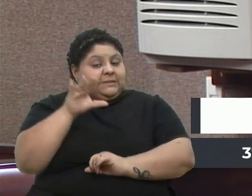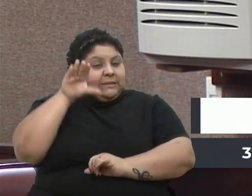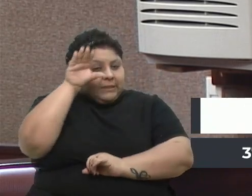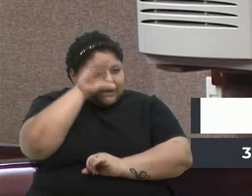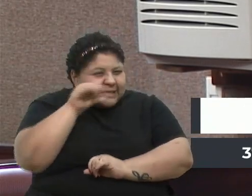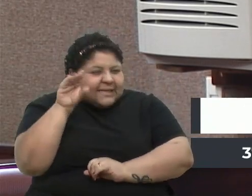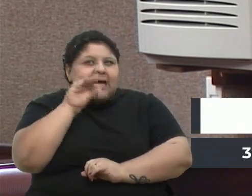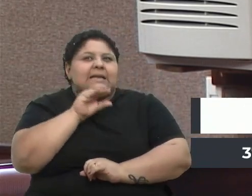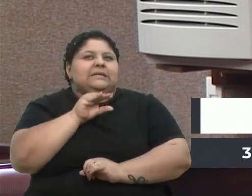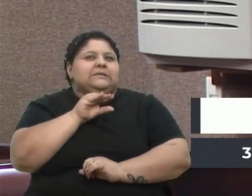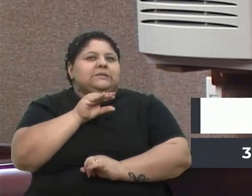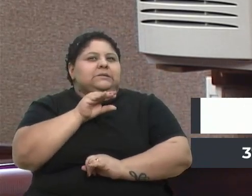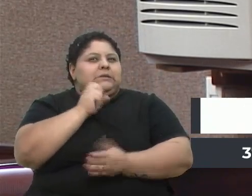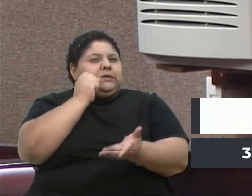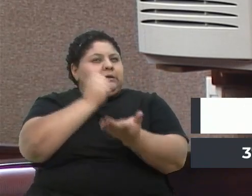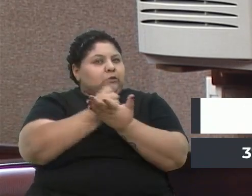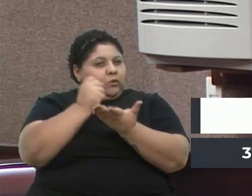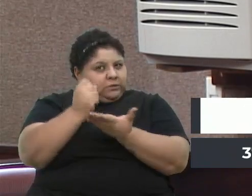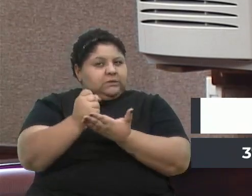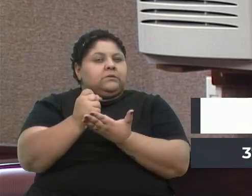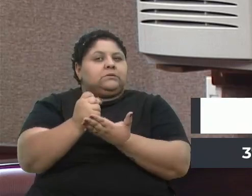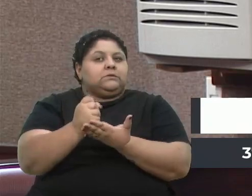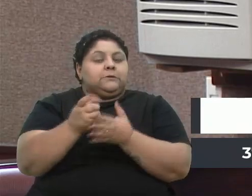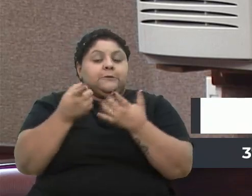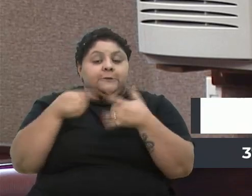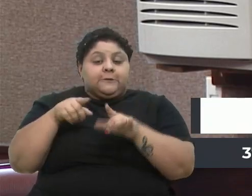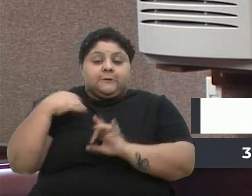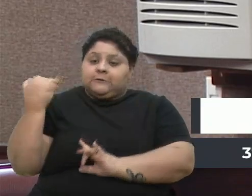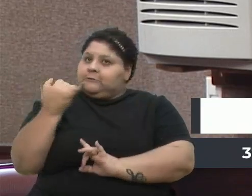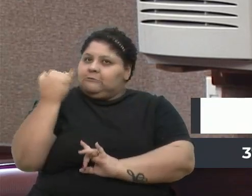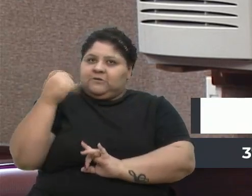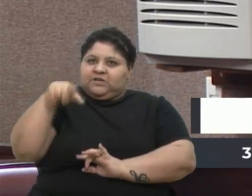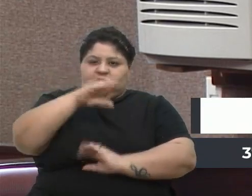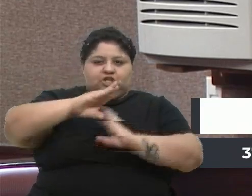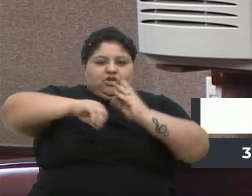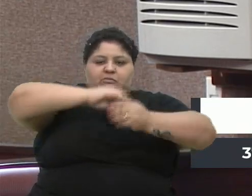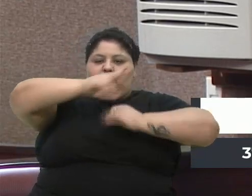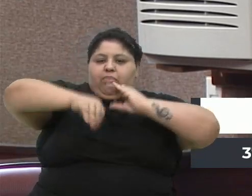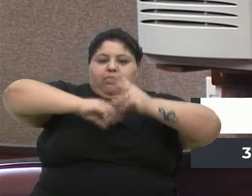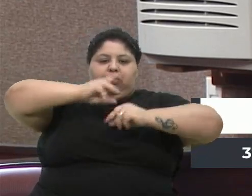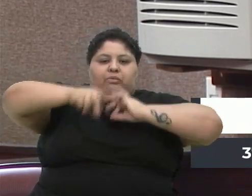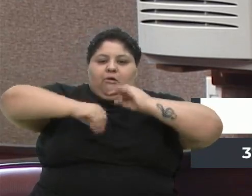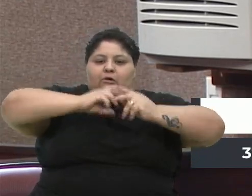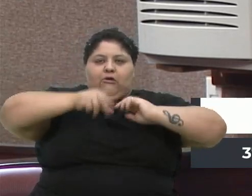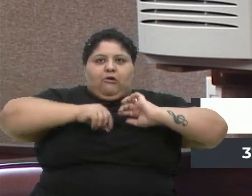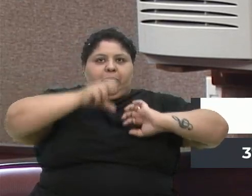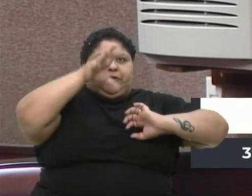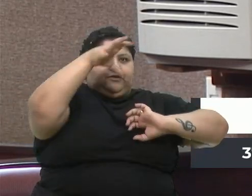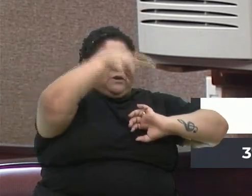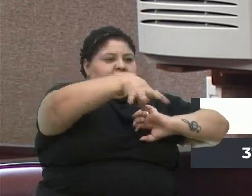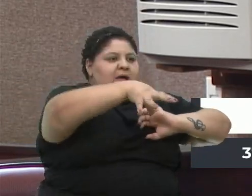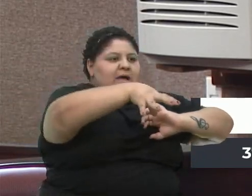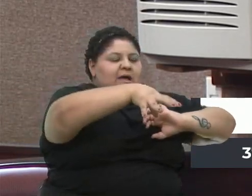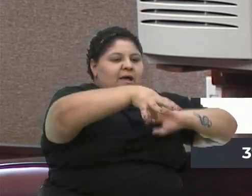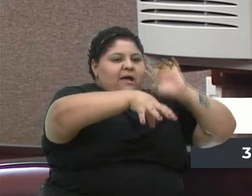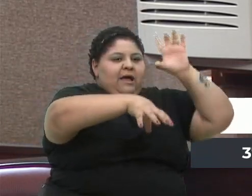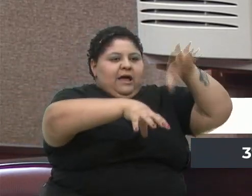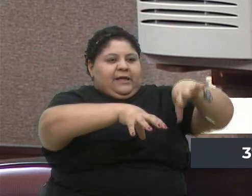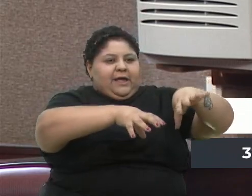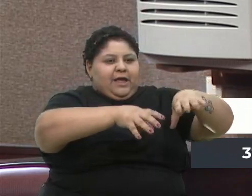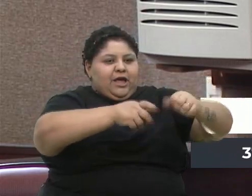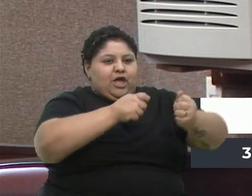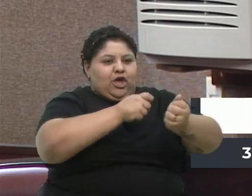Né? Então, é importante a gente não misturar as questões de aquisição de equipamentos com renovação de